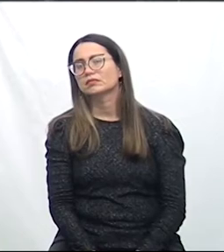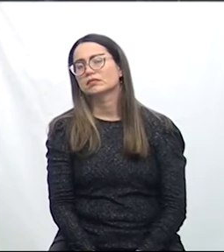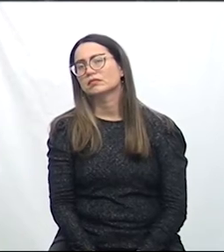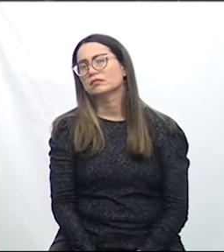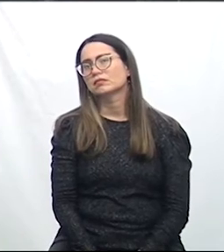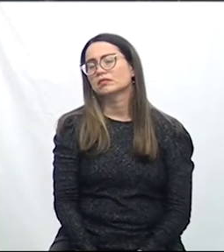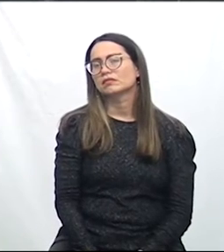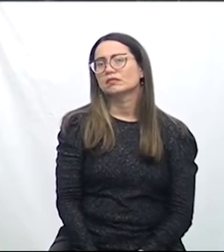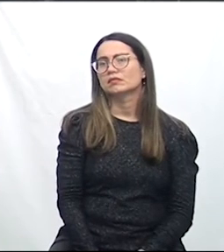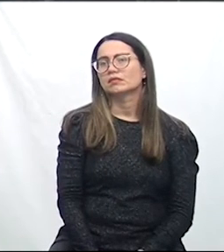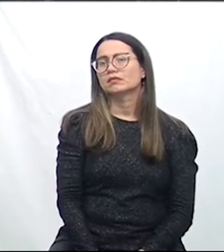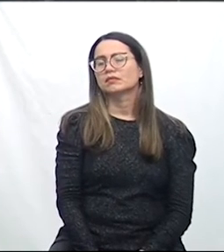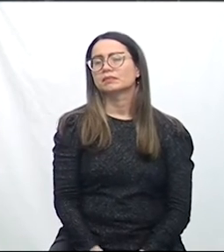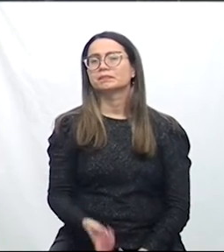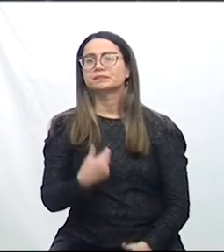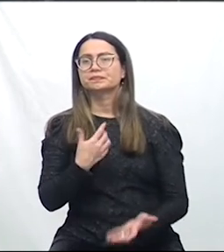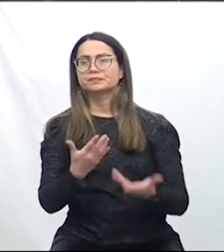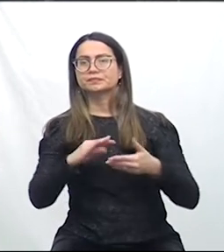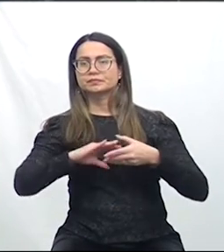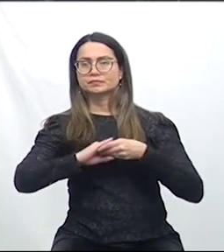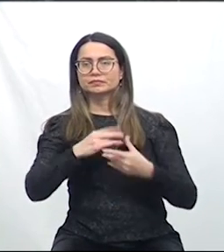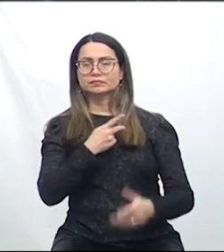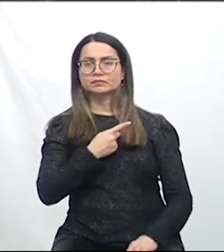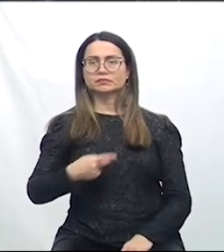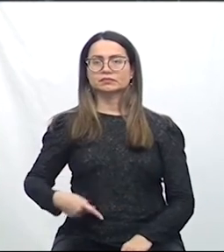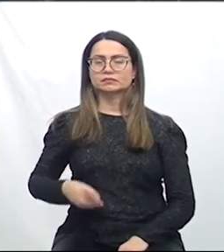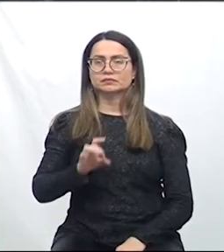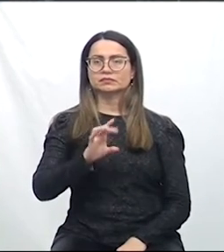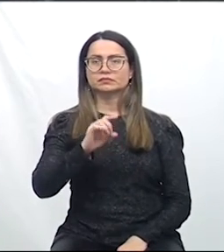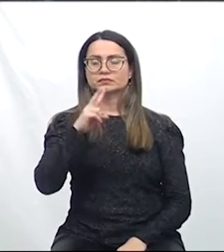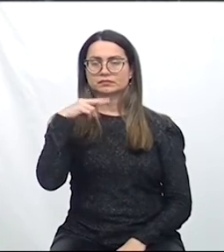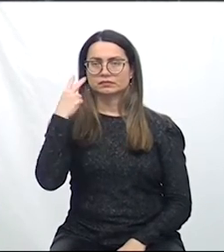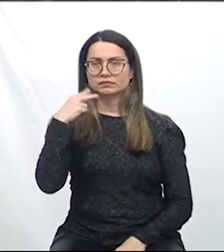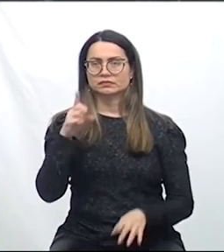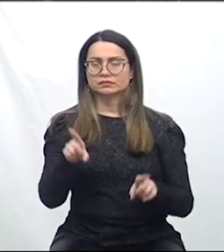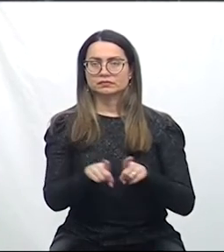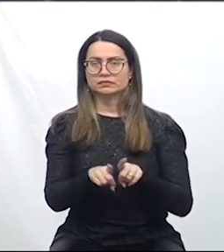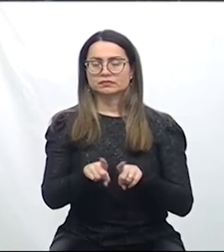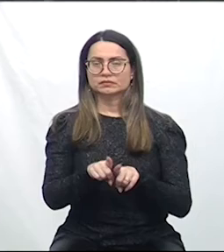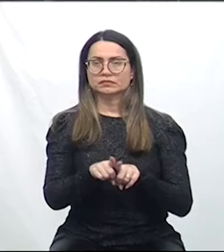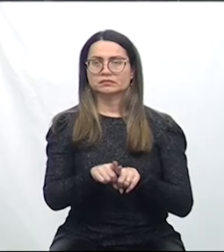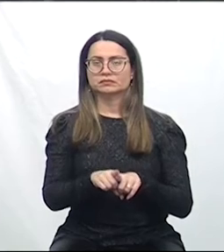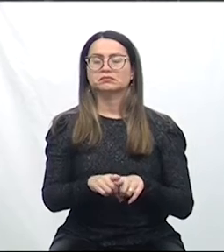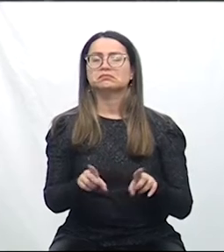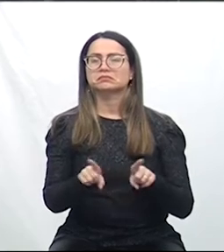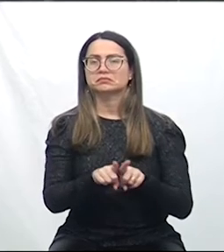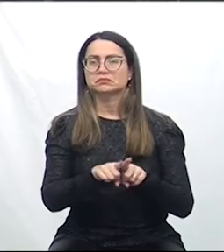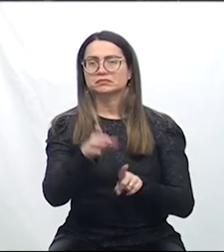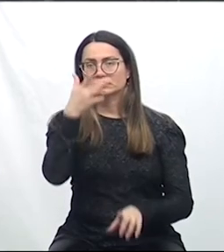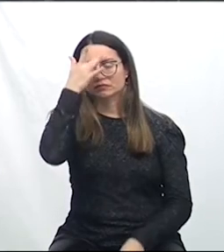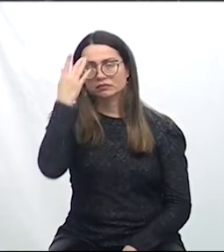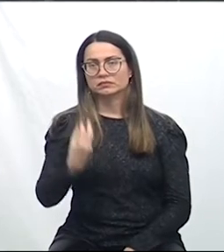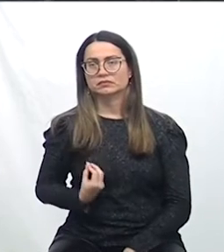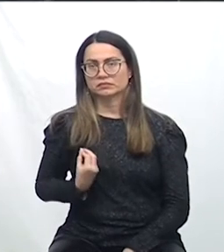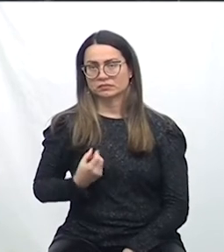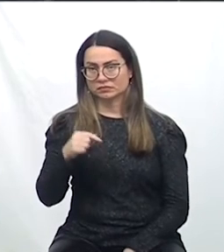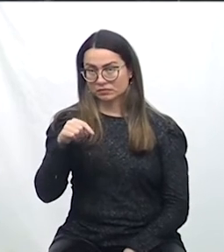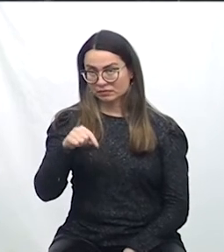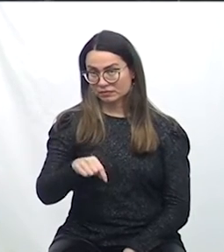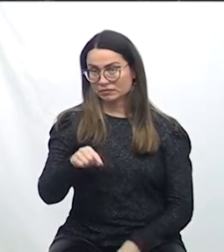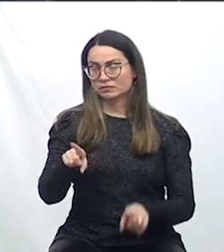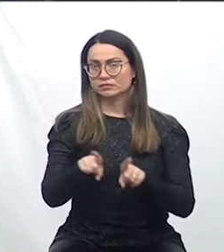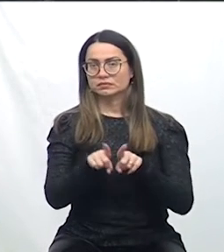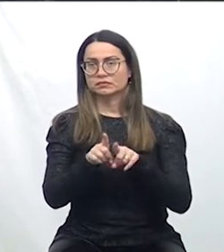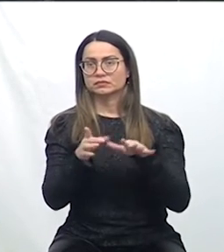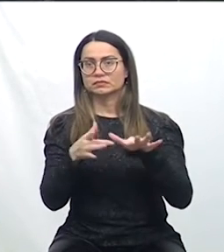Gostaria de cumprimentar a senhora presidente, vereadores, vereadoras, o público aqui presente, a todos que nos acompanham